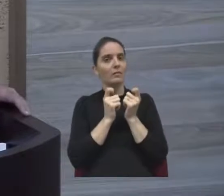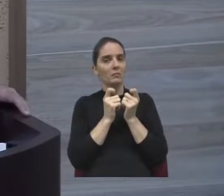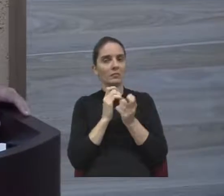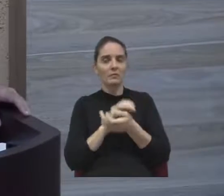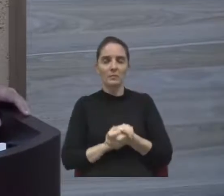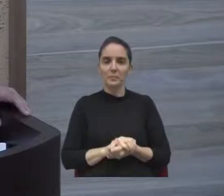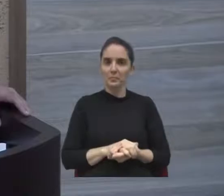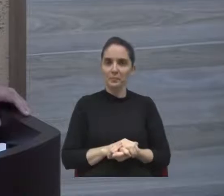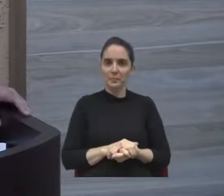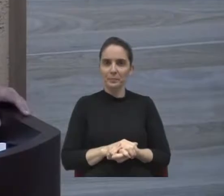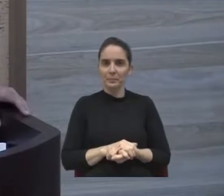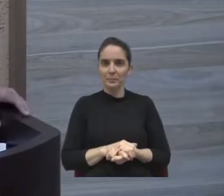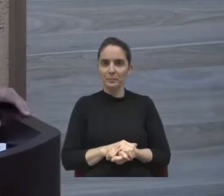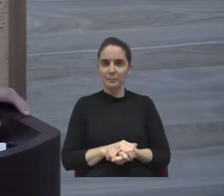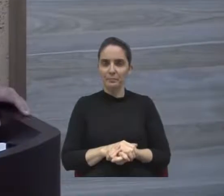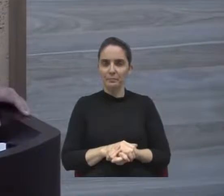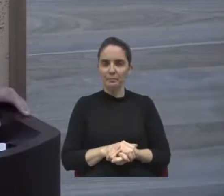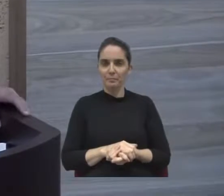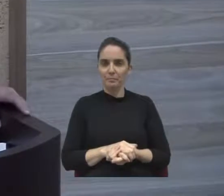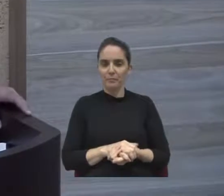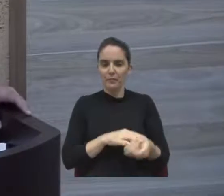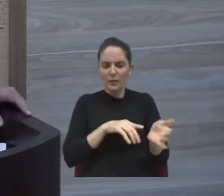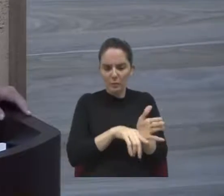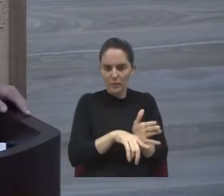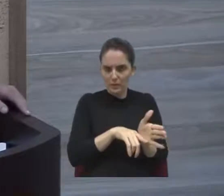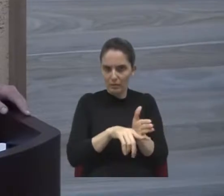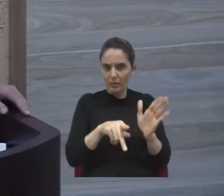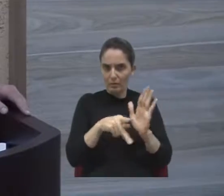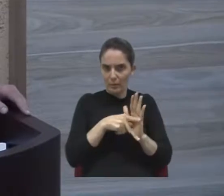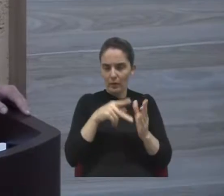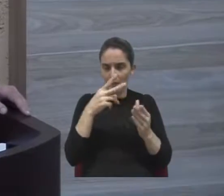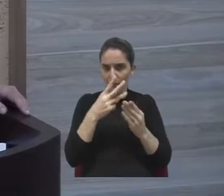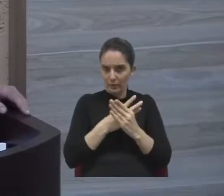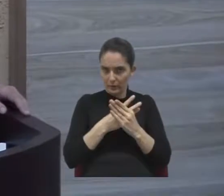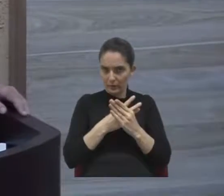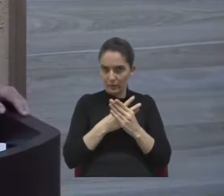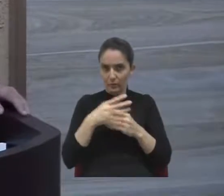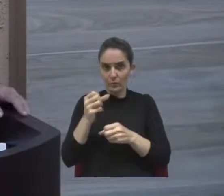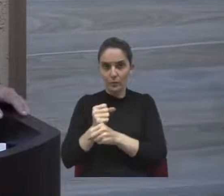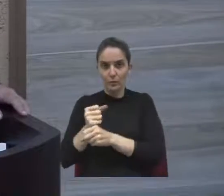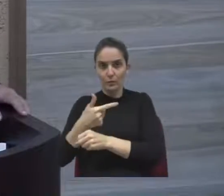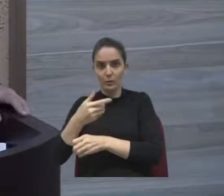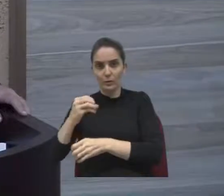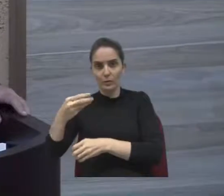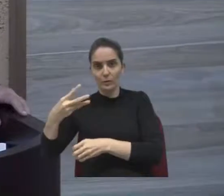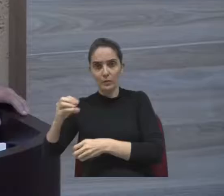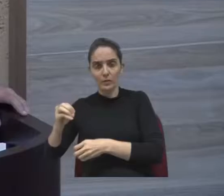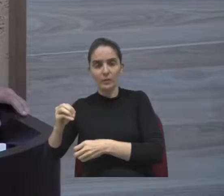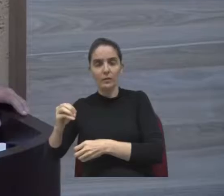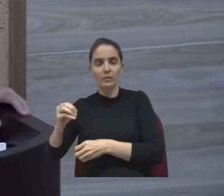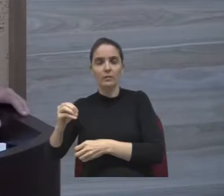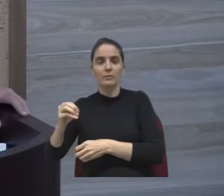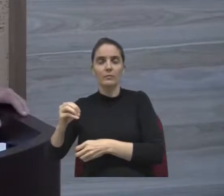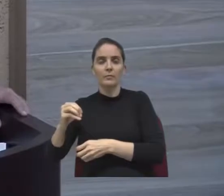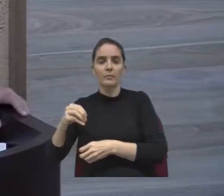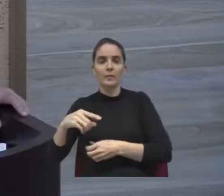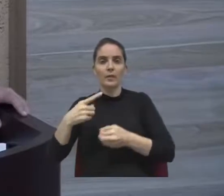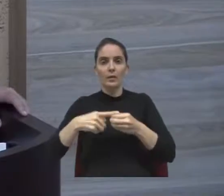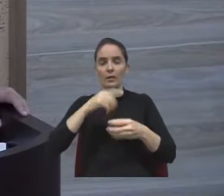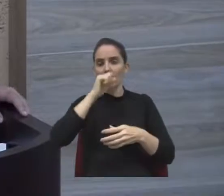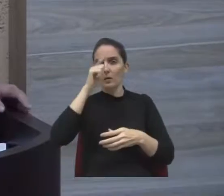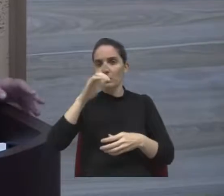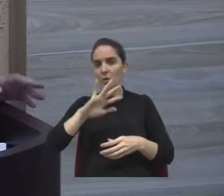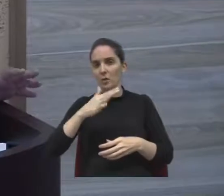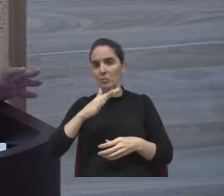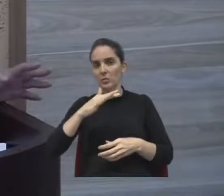essa consultoria da nossa casa, em 2030, nós vamos ter, Limeira vai ter aproximadamente 70